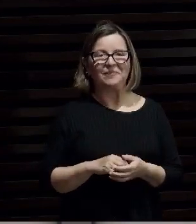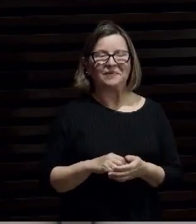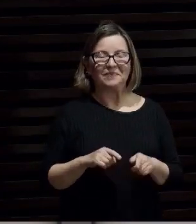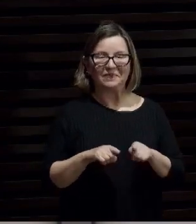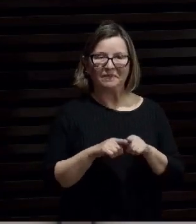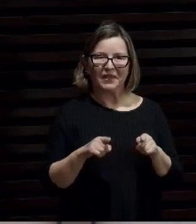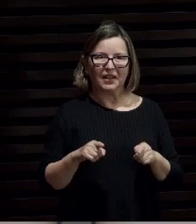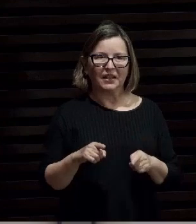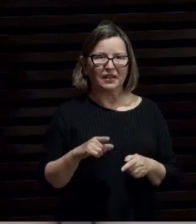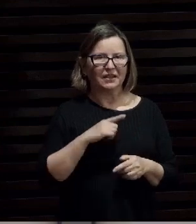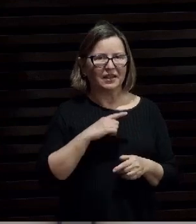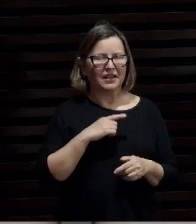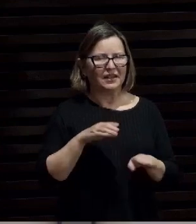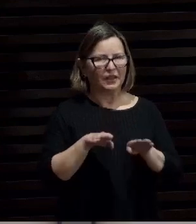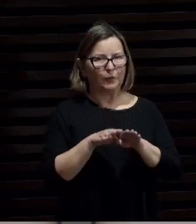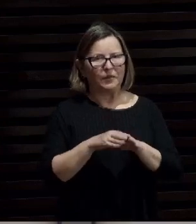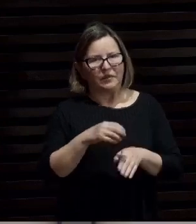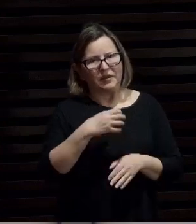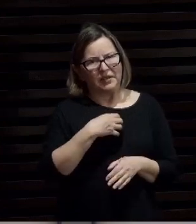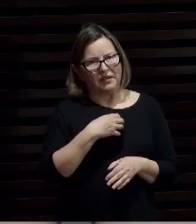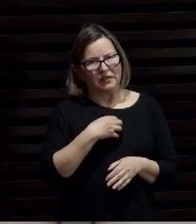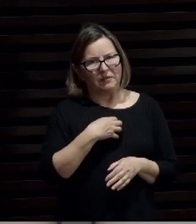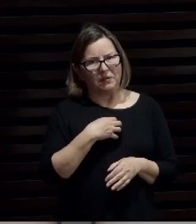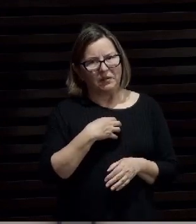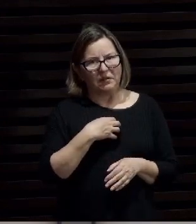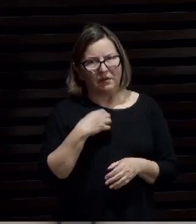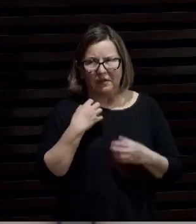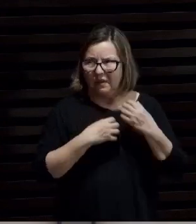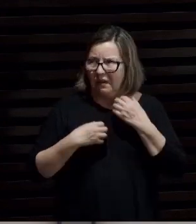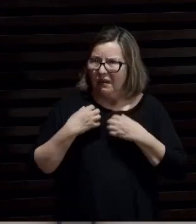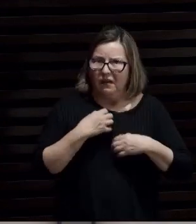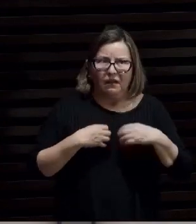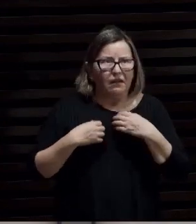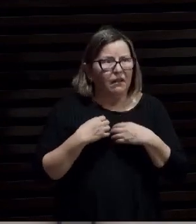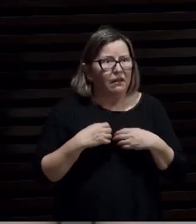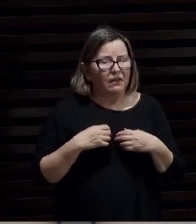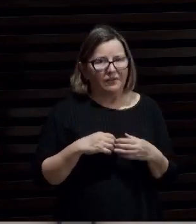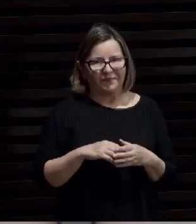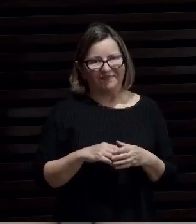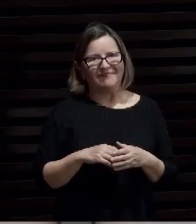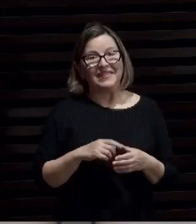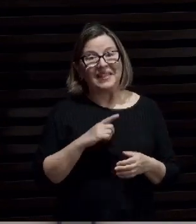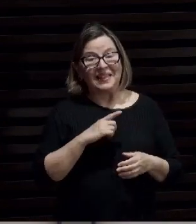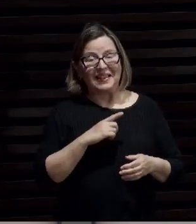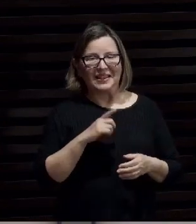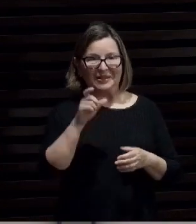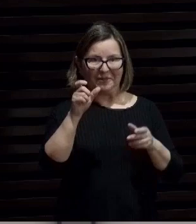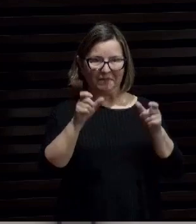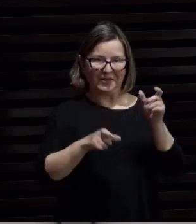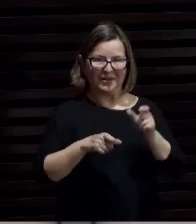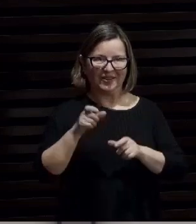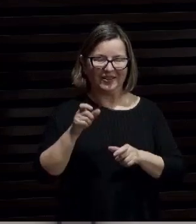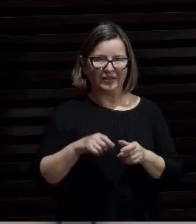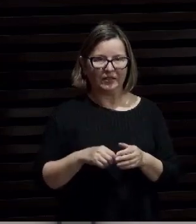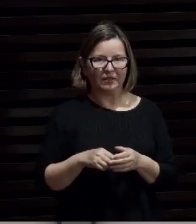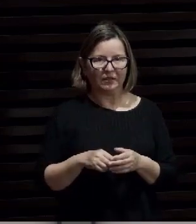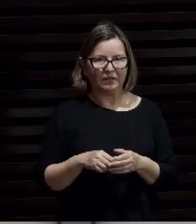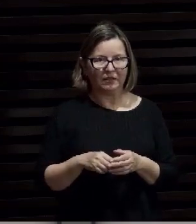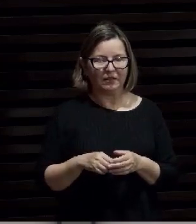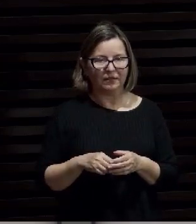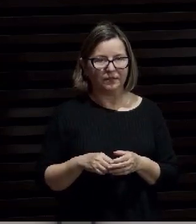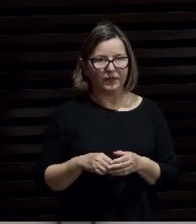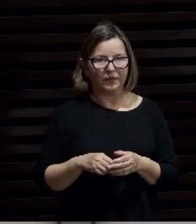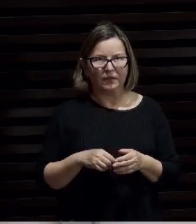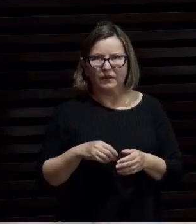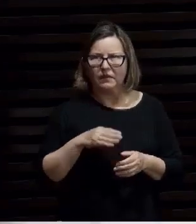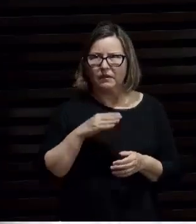que a gente percebe, o de desespero. Tem pessoas que, ao ouvirem que, nossa,